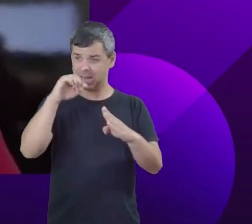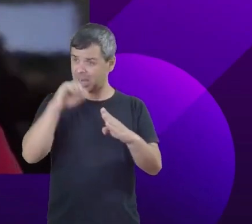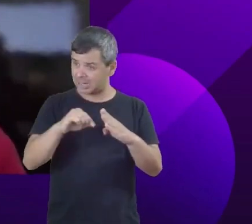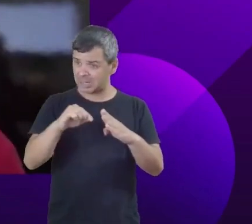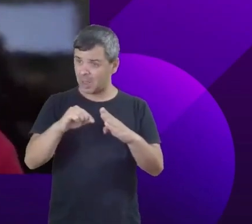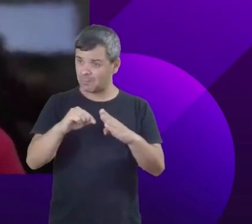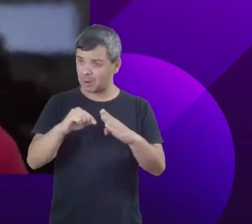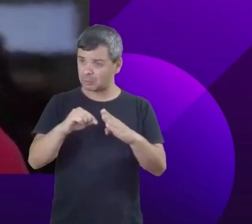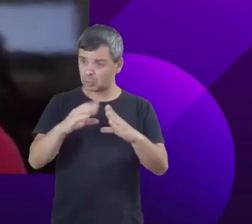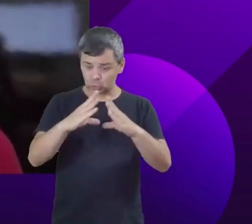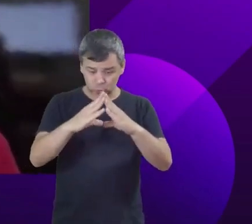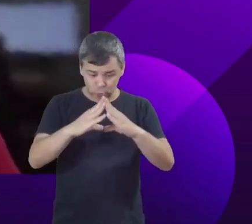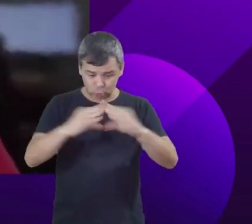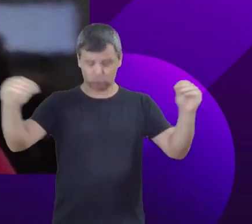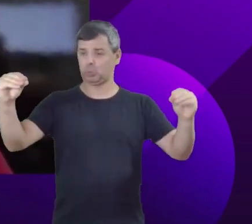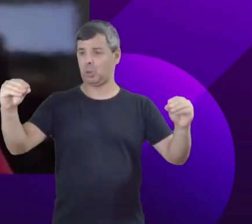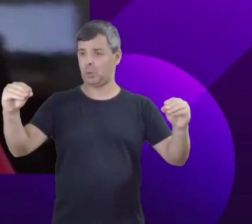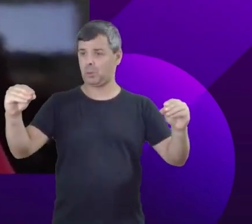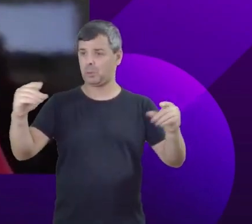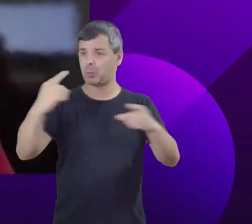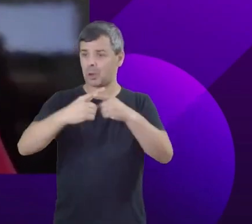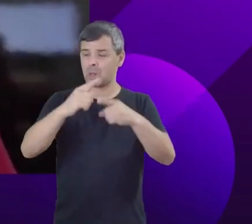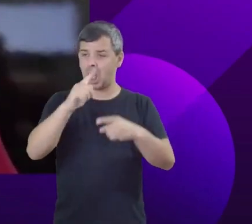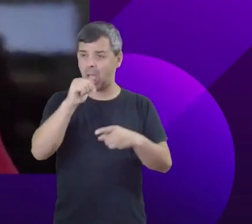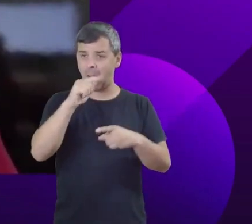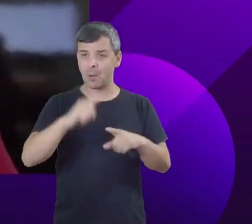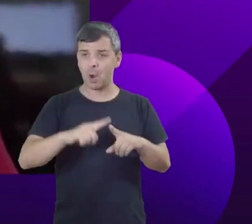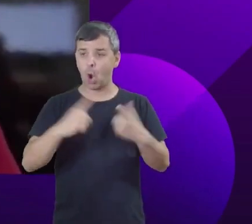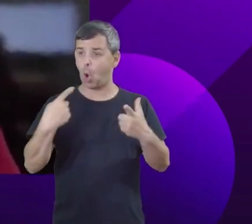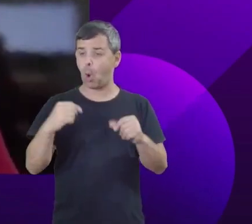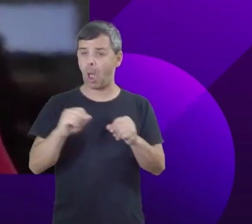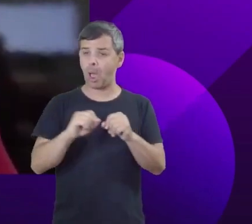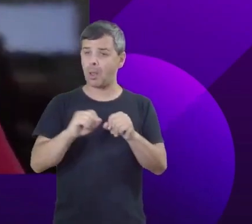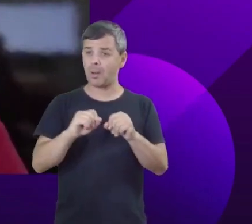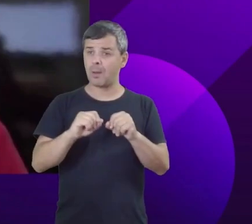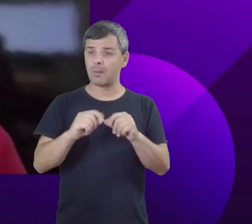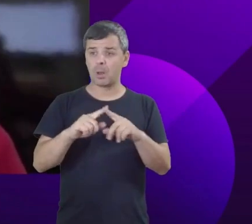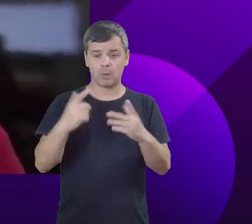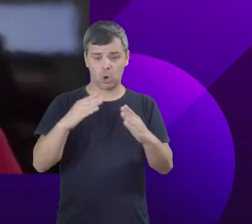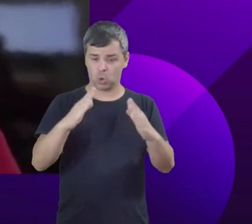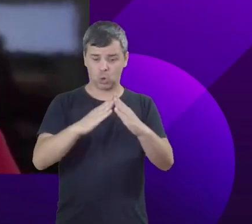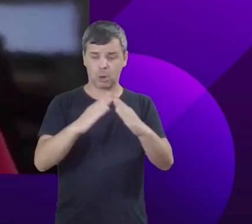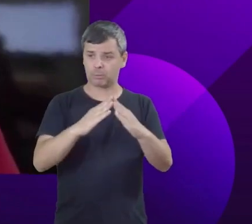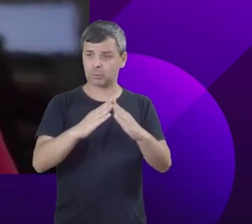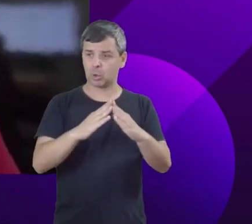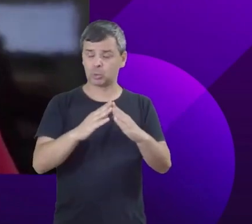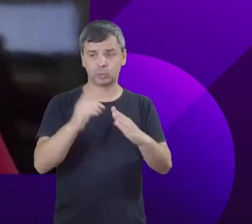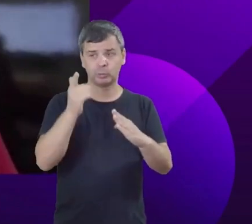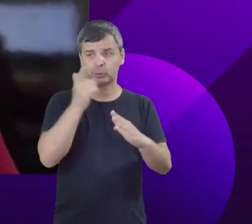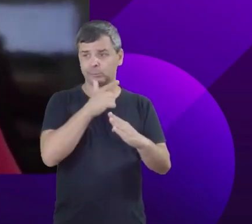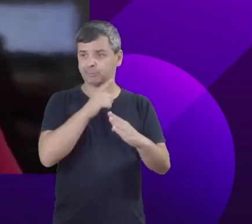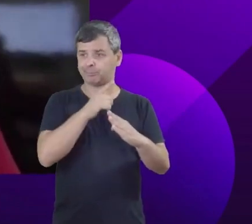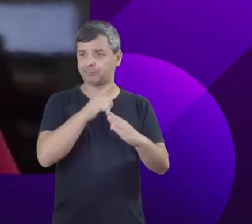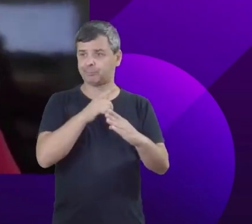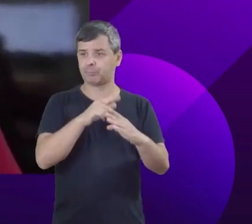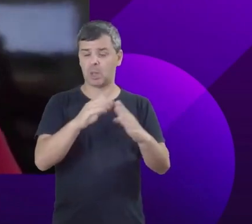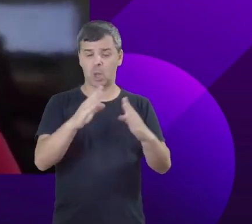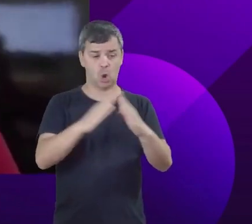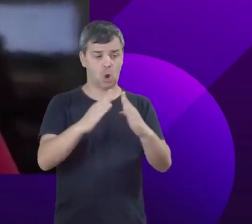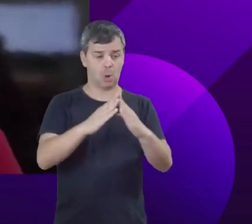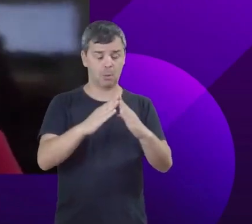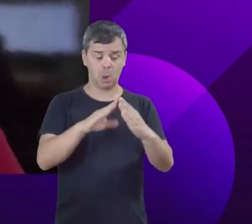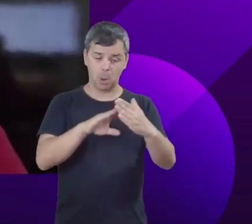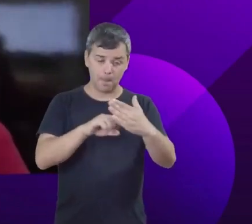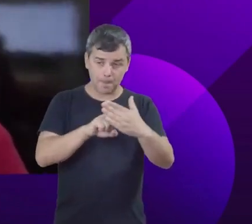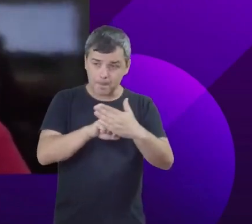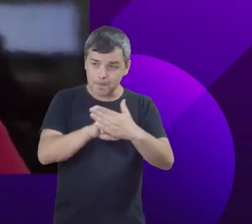foram varridas, levadas, né, pela água, ou elas estão em condições inabitáveis, né? Tá em uma casa, né,